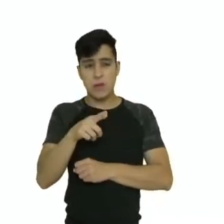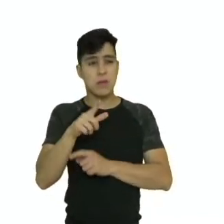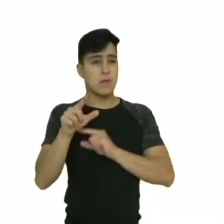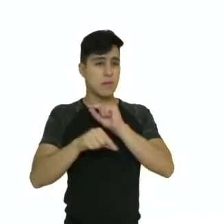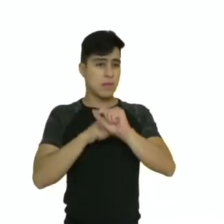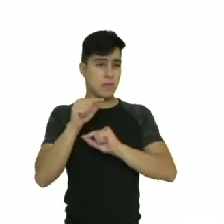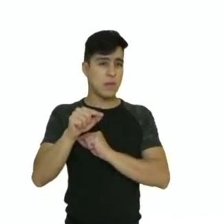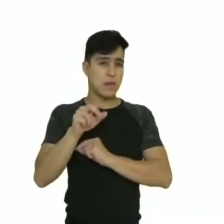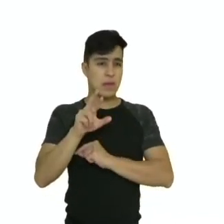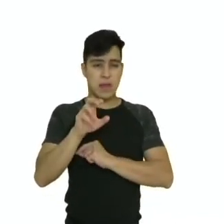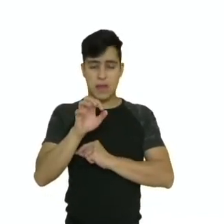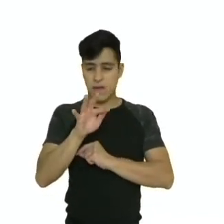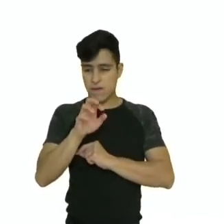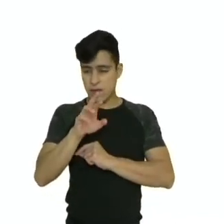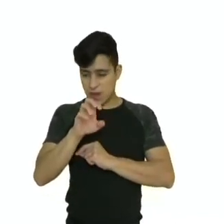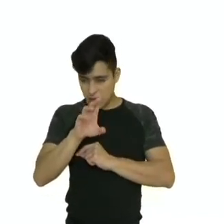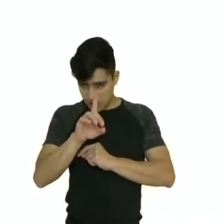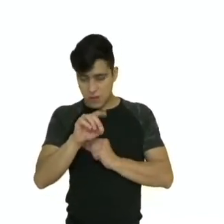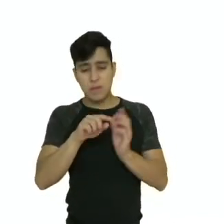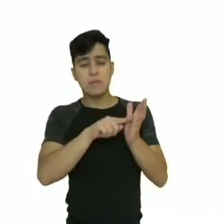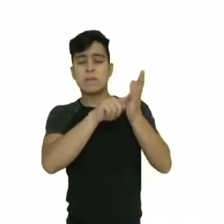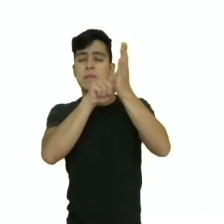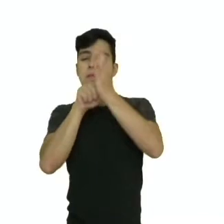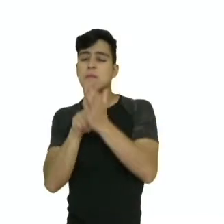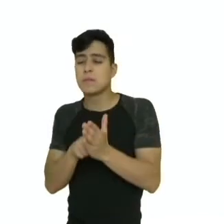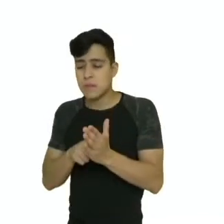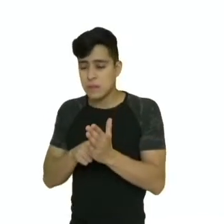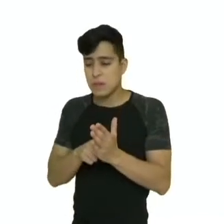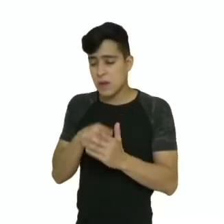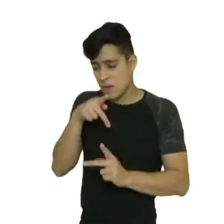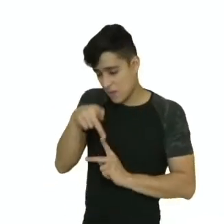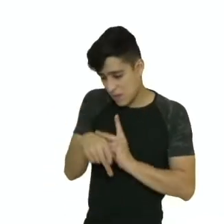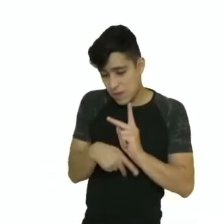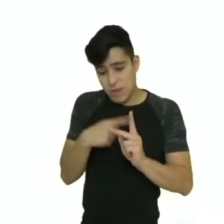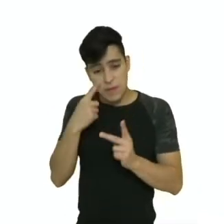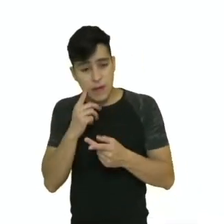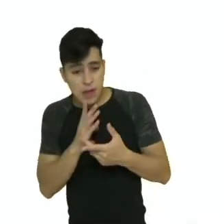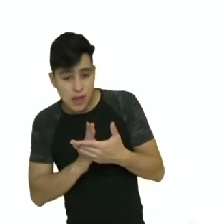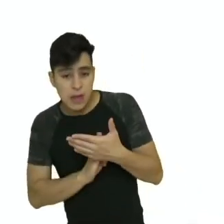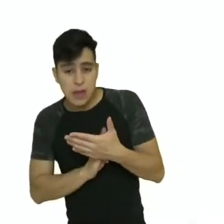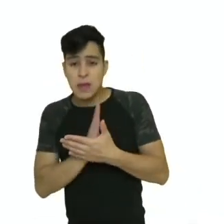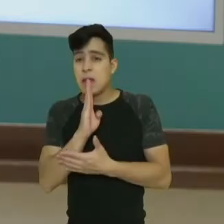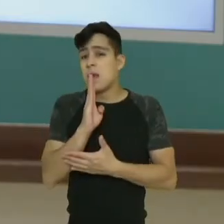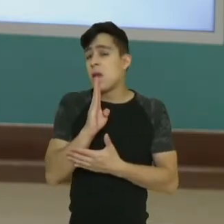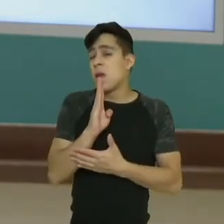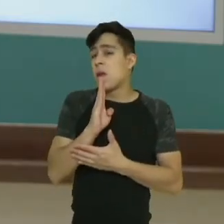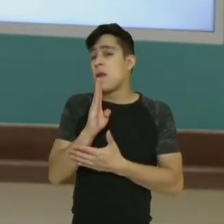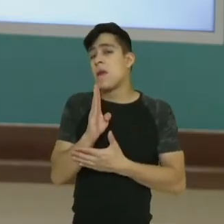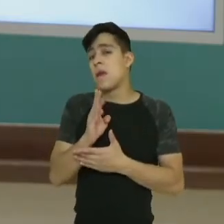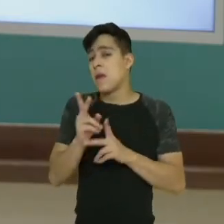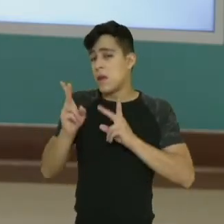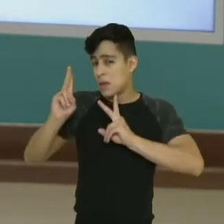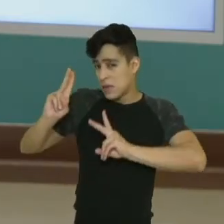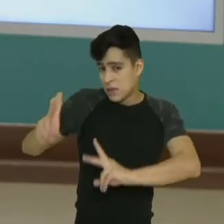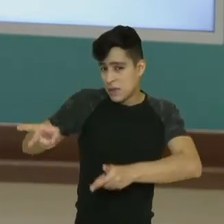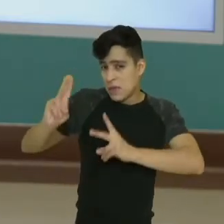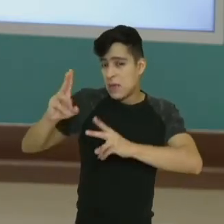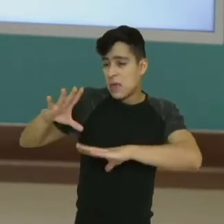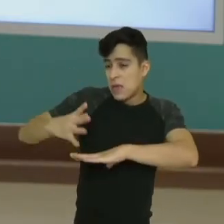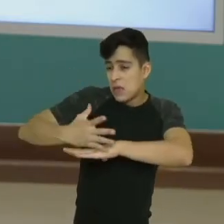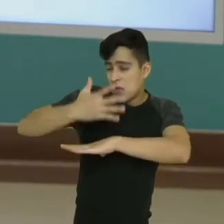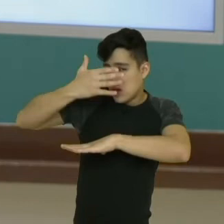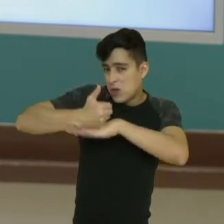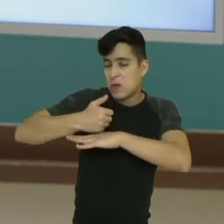que é uma consulta popular para votar a aprovação ou rejeição da permanência do